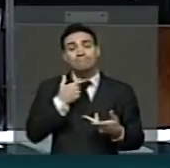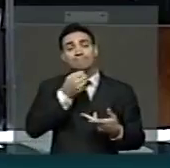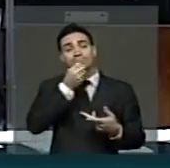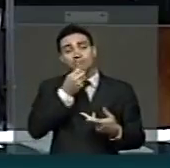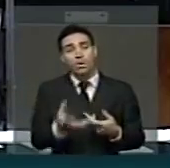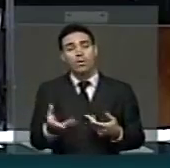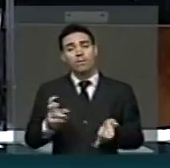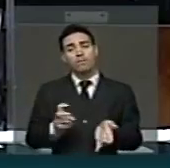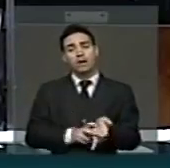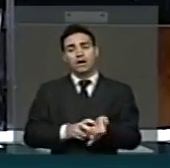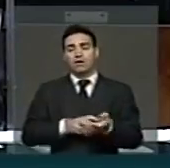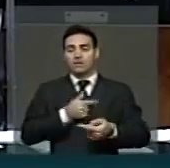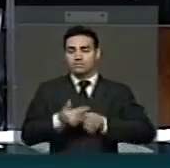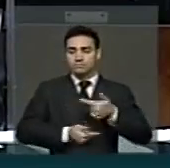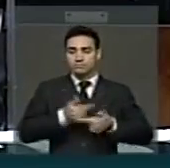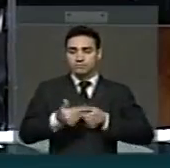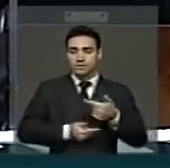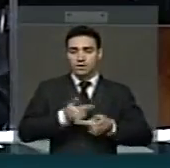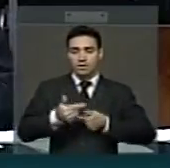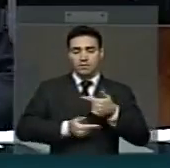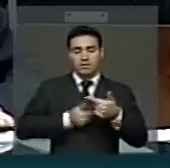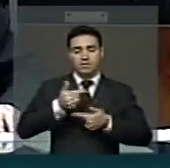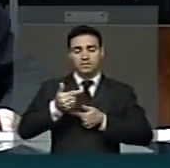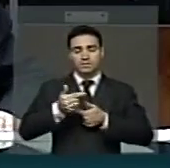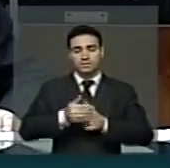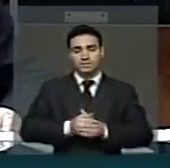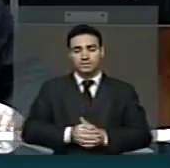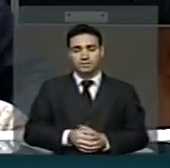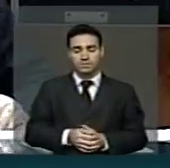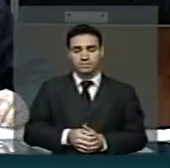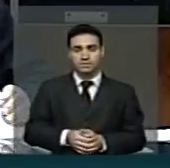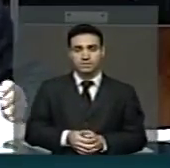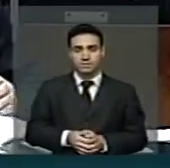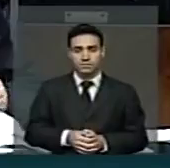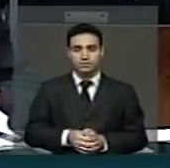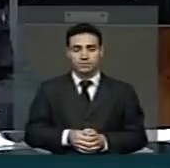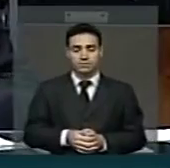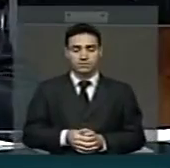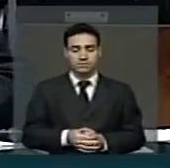uma manhã proveitosa de trabalho.